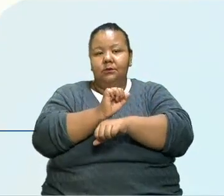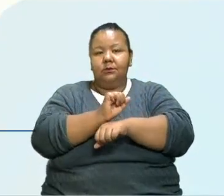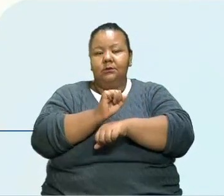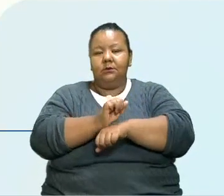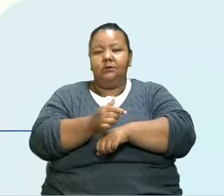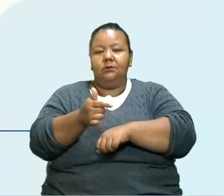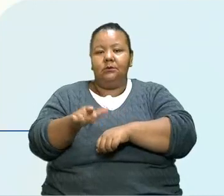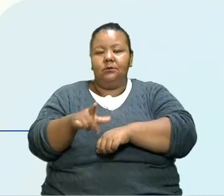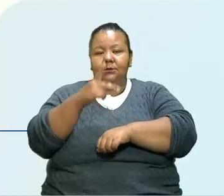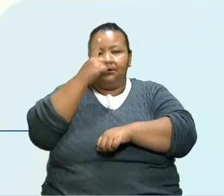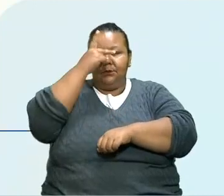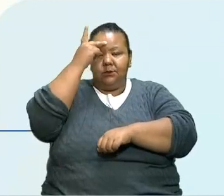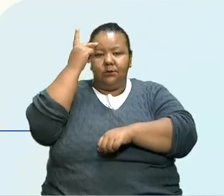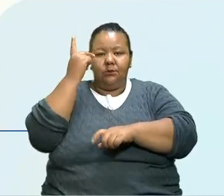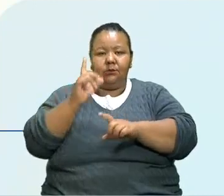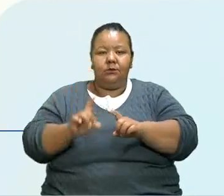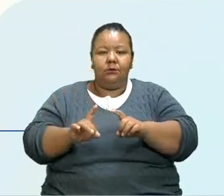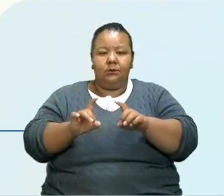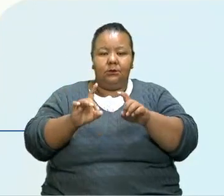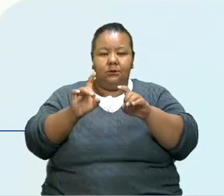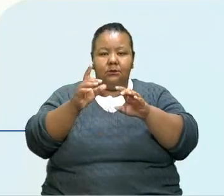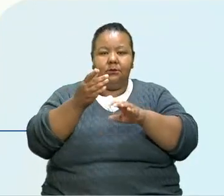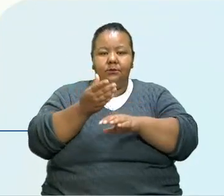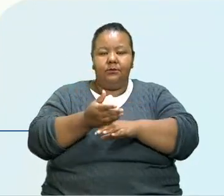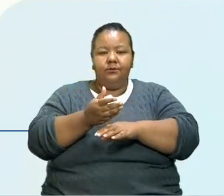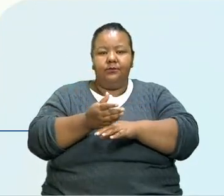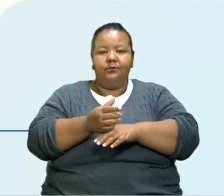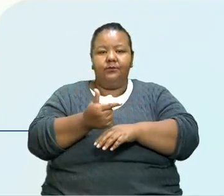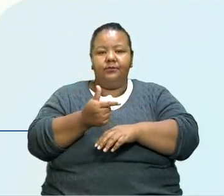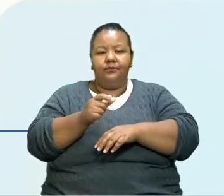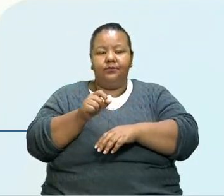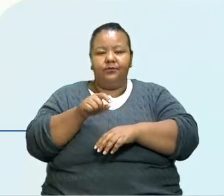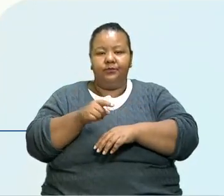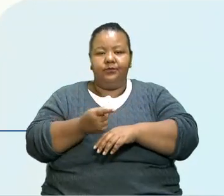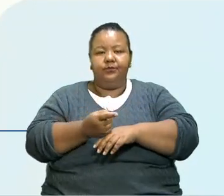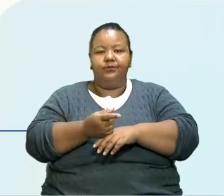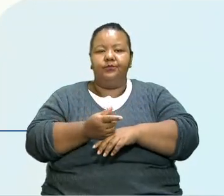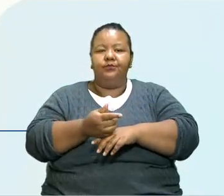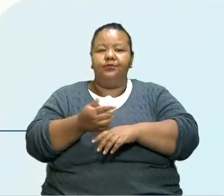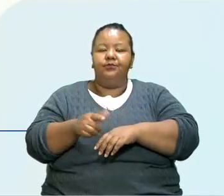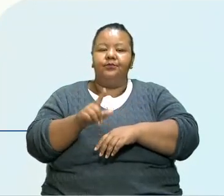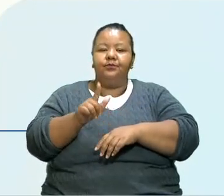depois tem pessoas específicas para atender em cima dessa categoria de 20 mil.